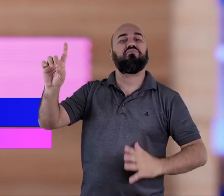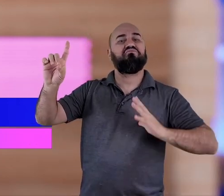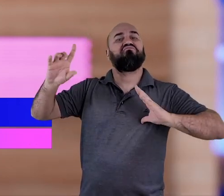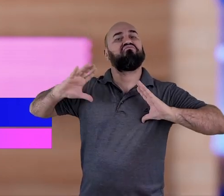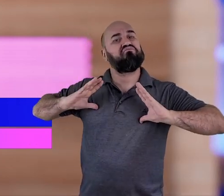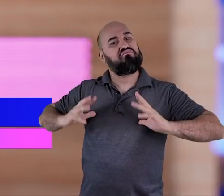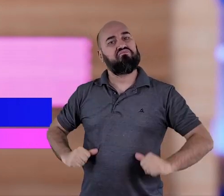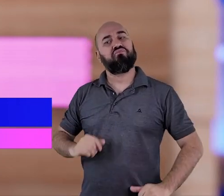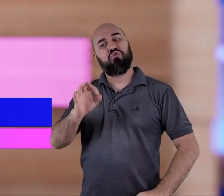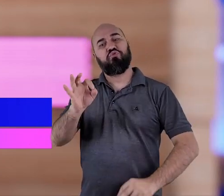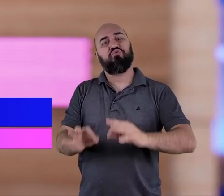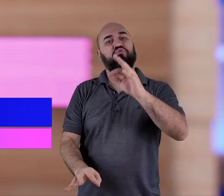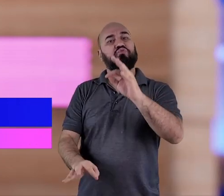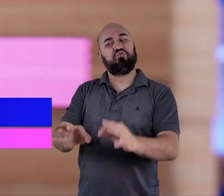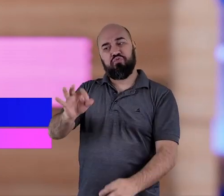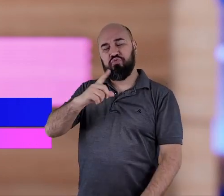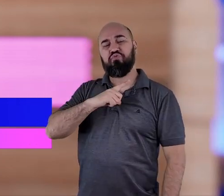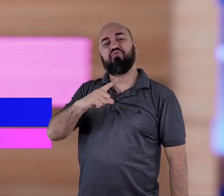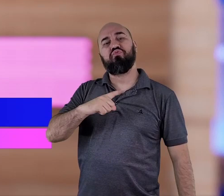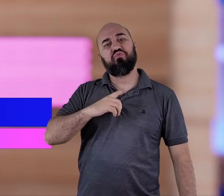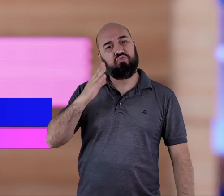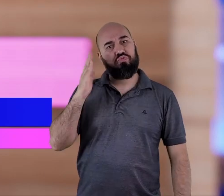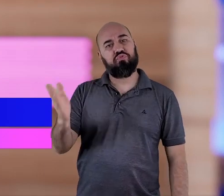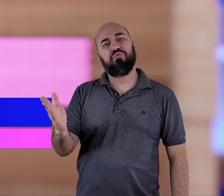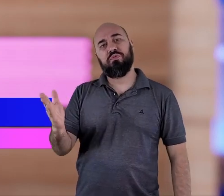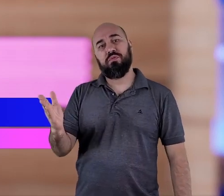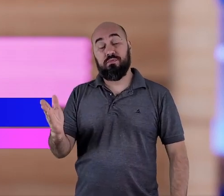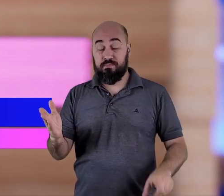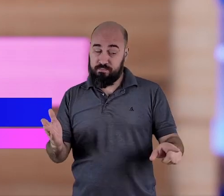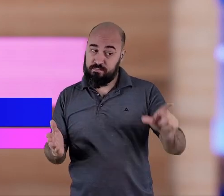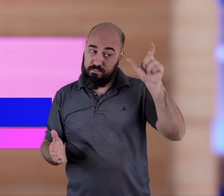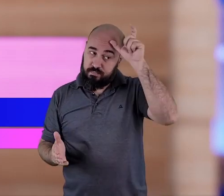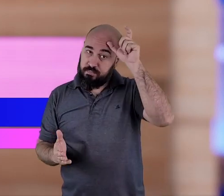uma das principais acusações que o diabo faz.